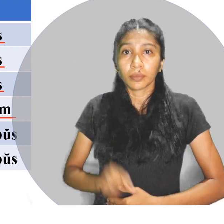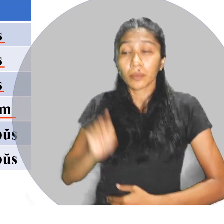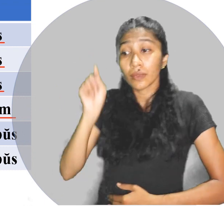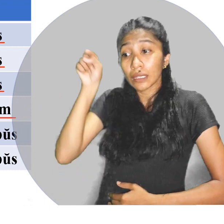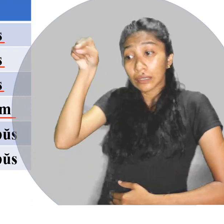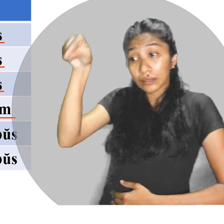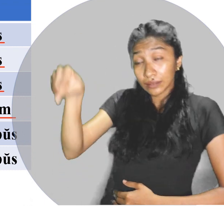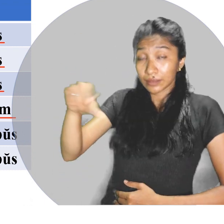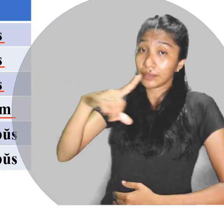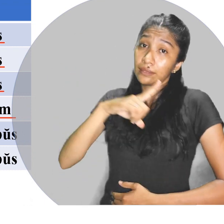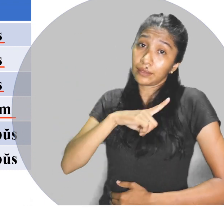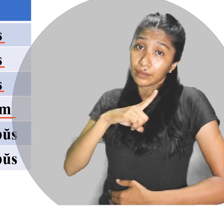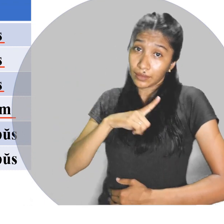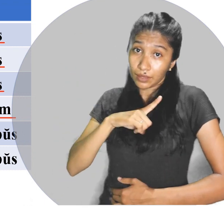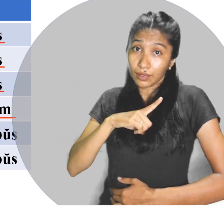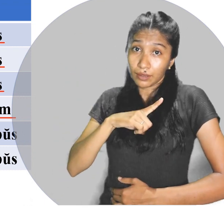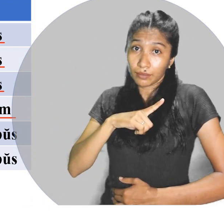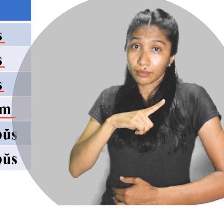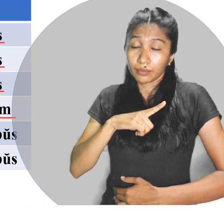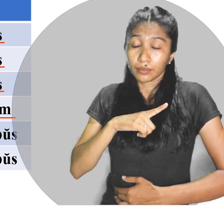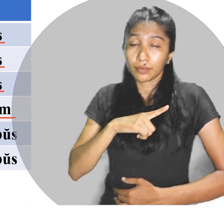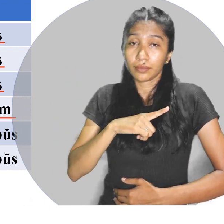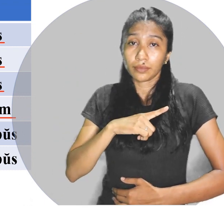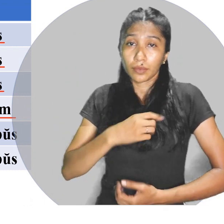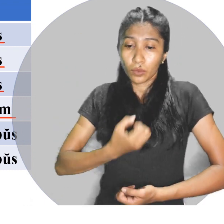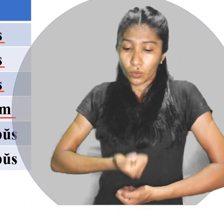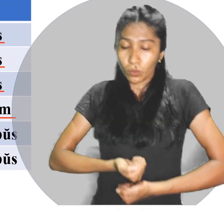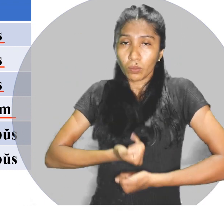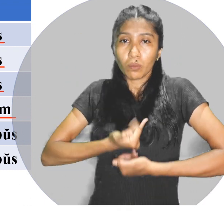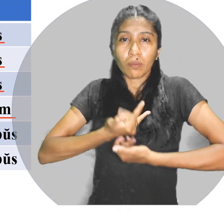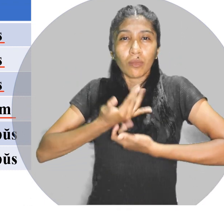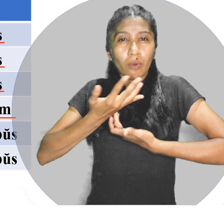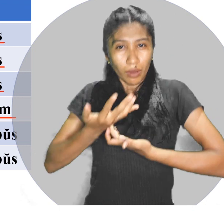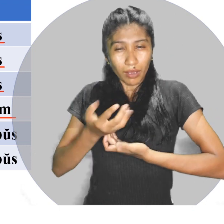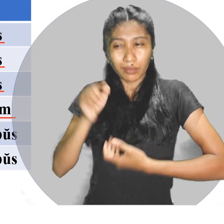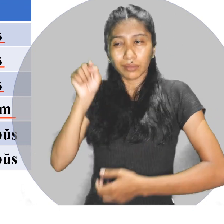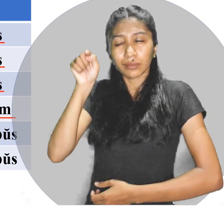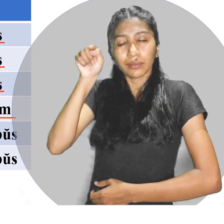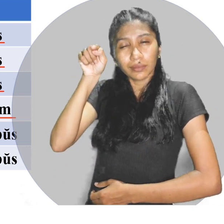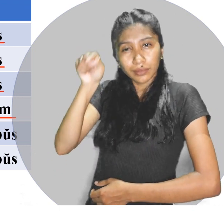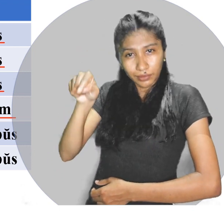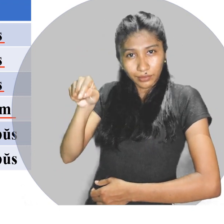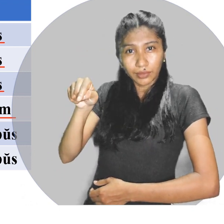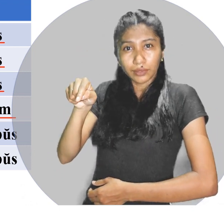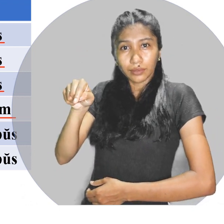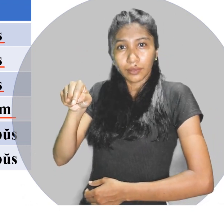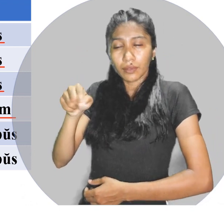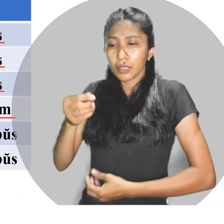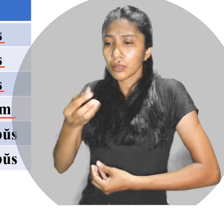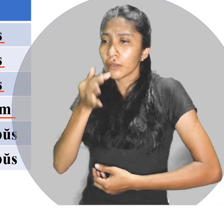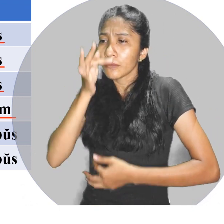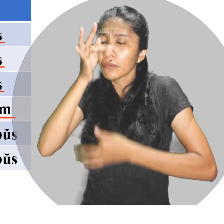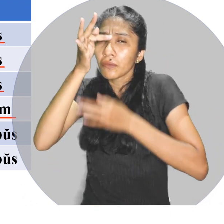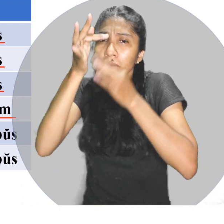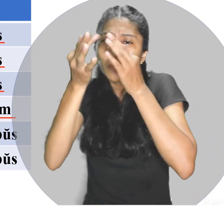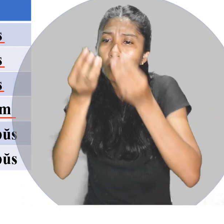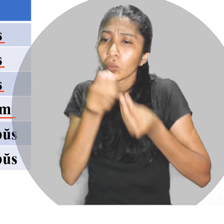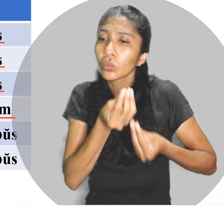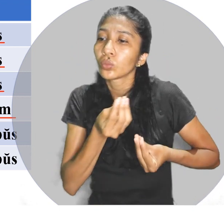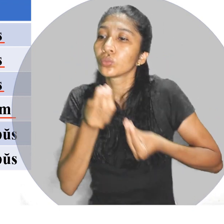regi, poeta rosam regi dati, ou seja, o poeta dá